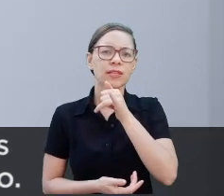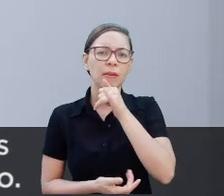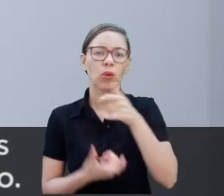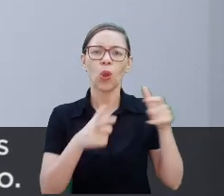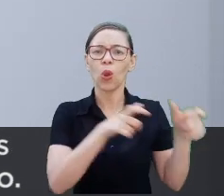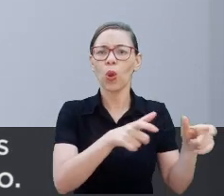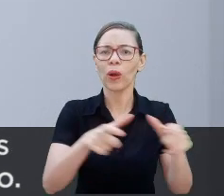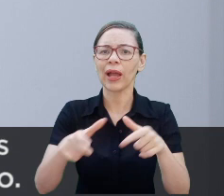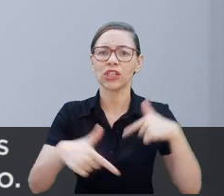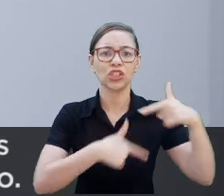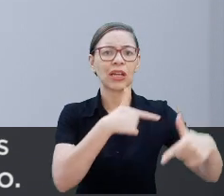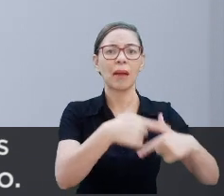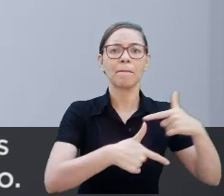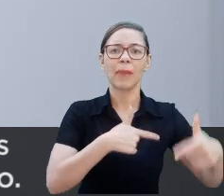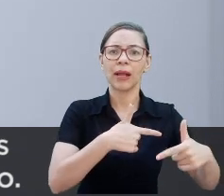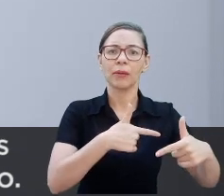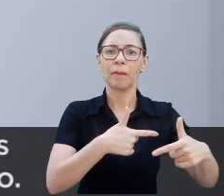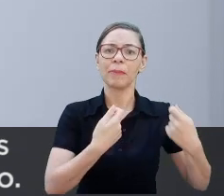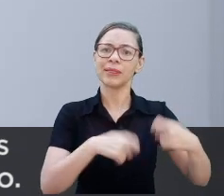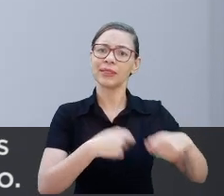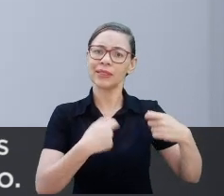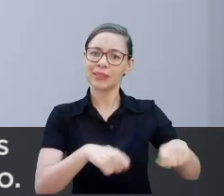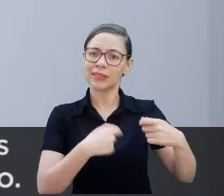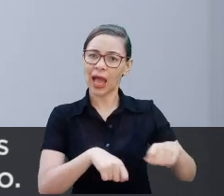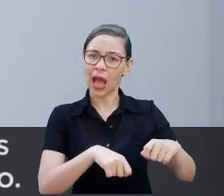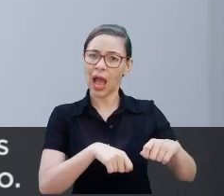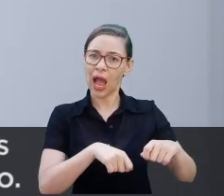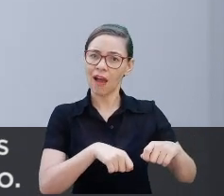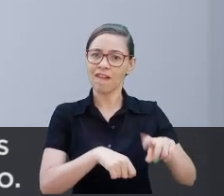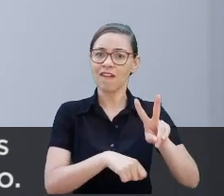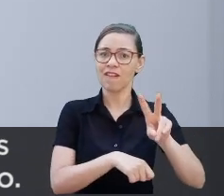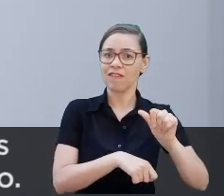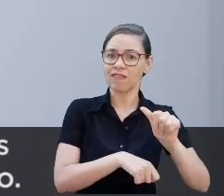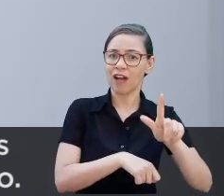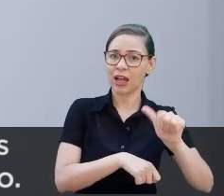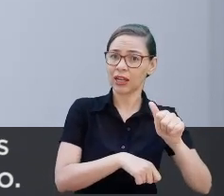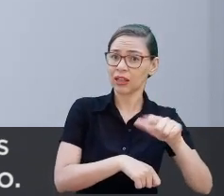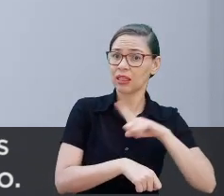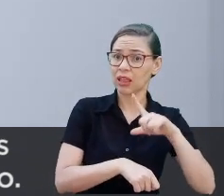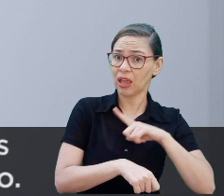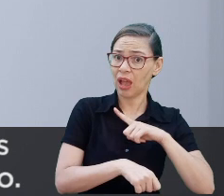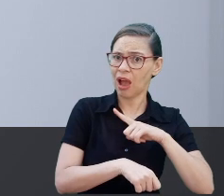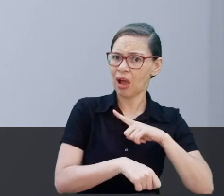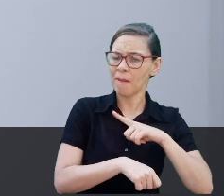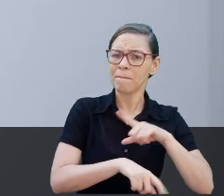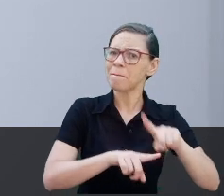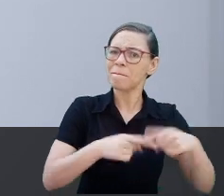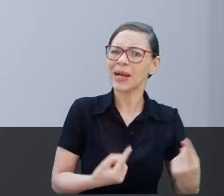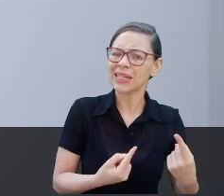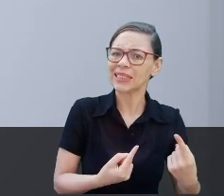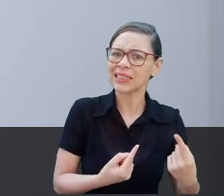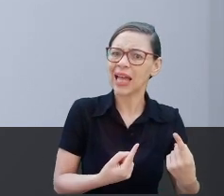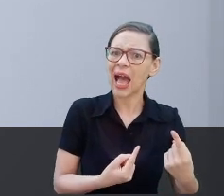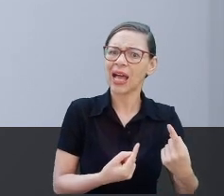recrutamento e seleção, podem produzir e qualificar as pessoas para um processo de seleção que seja inclusivo, porque a gente